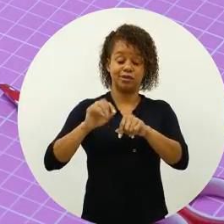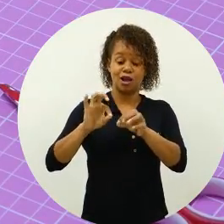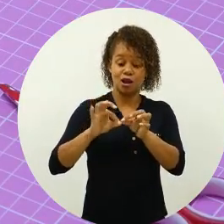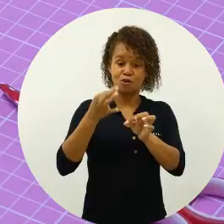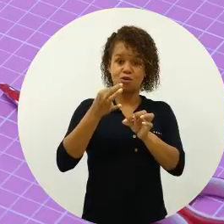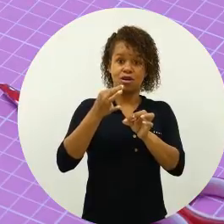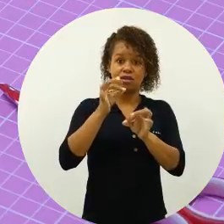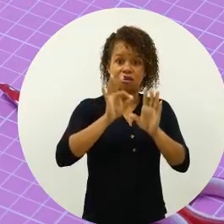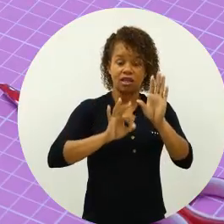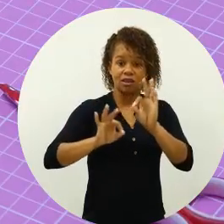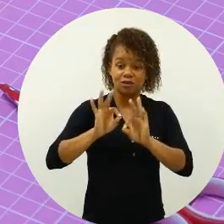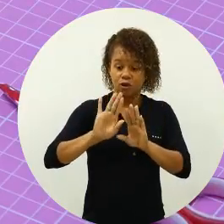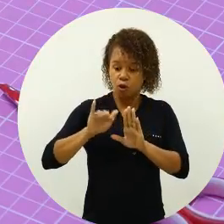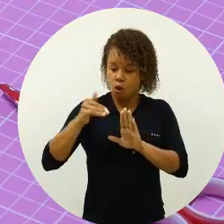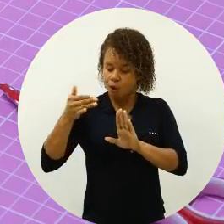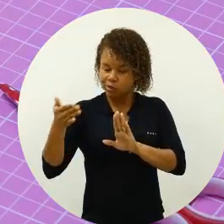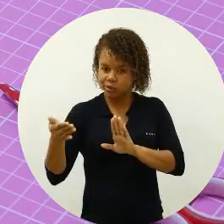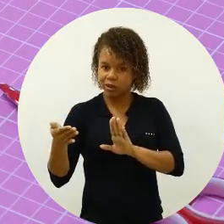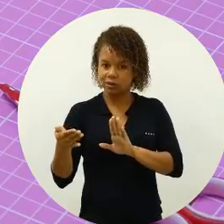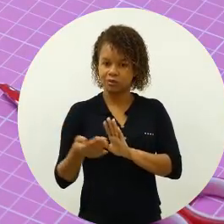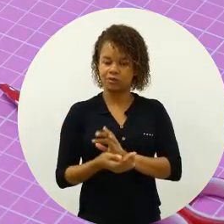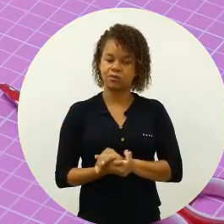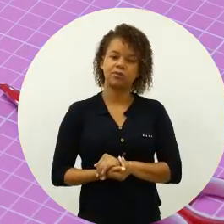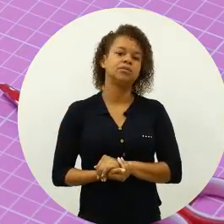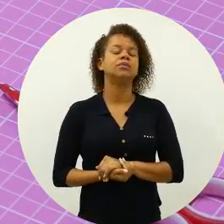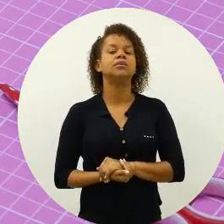que vai ser feito do outro lado.